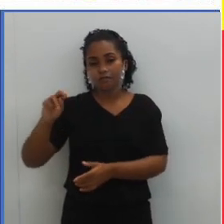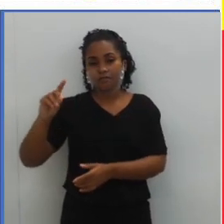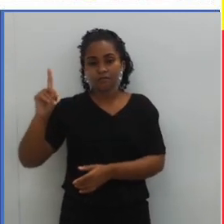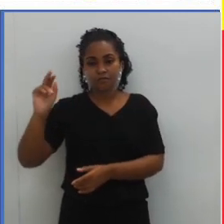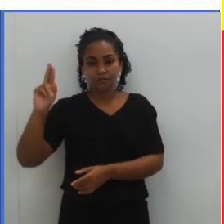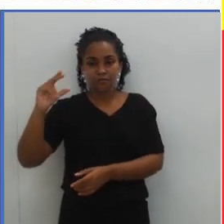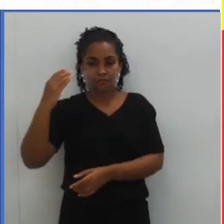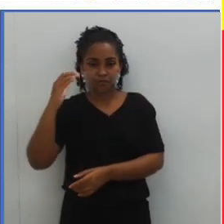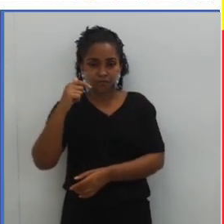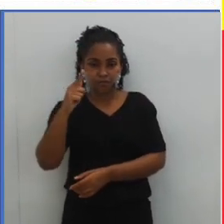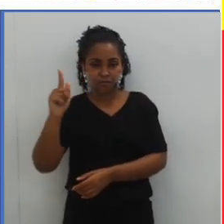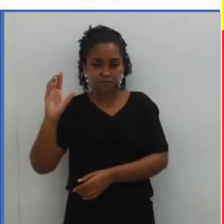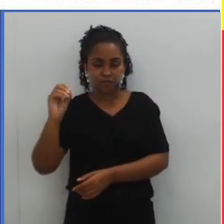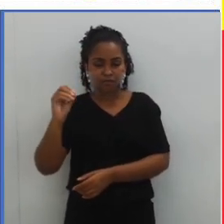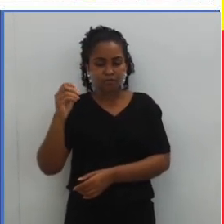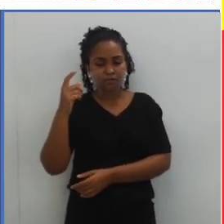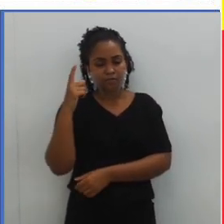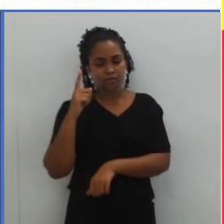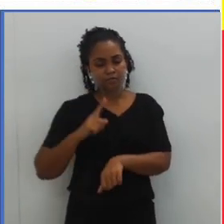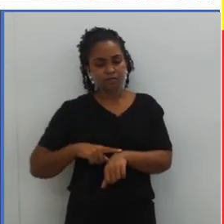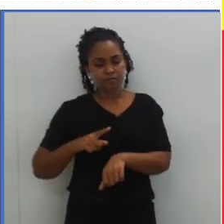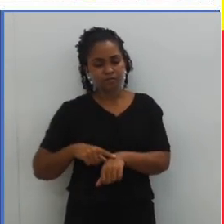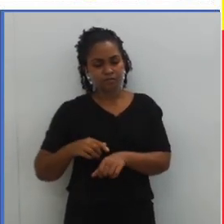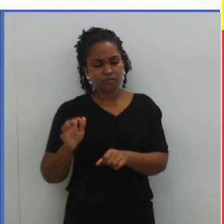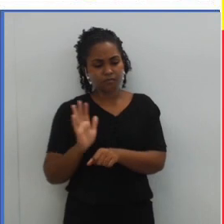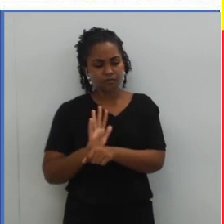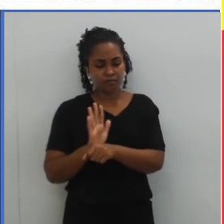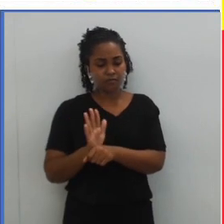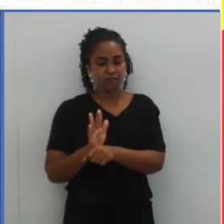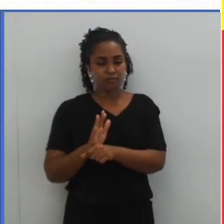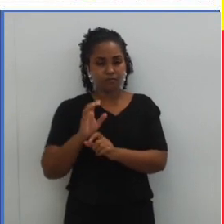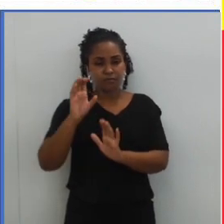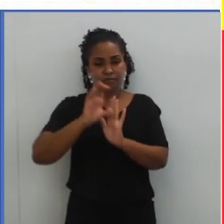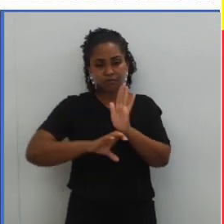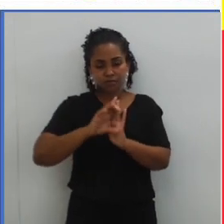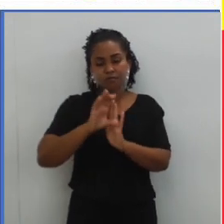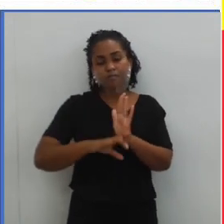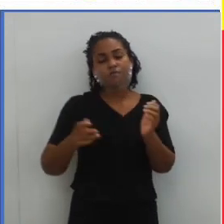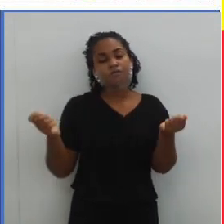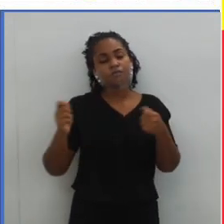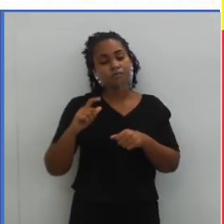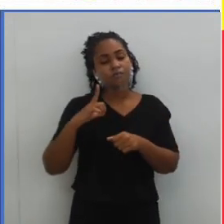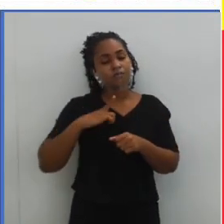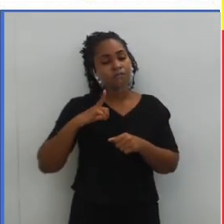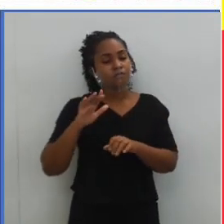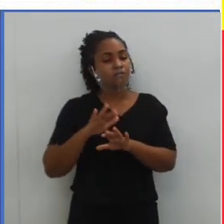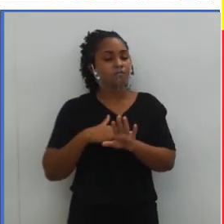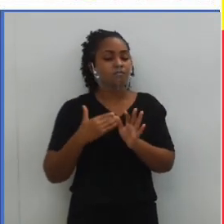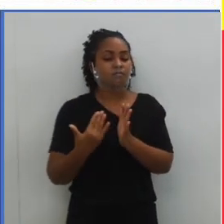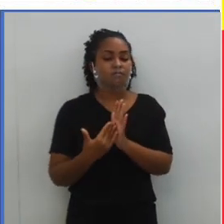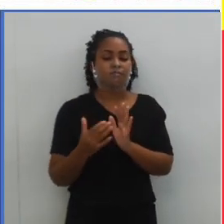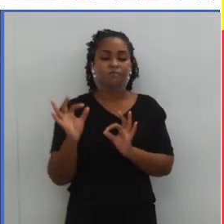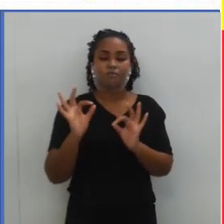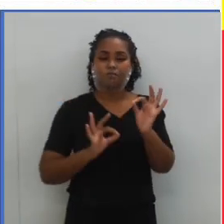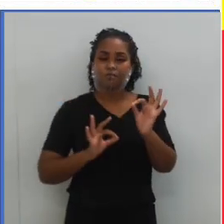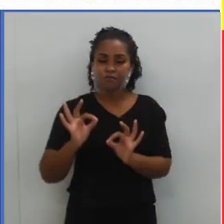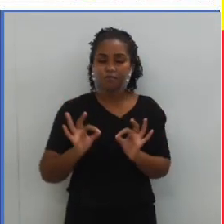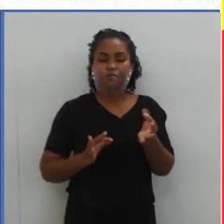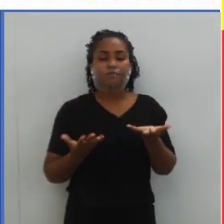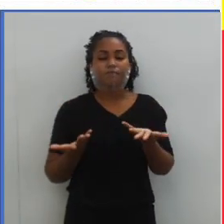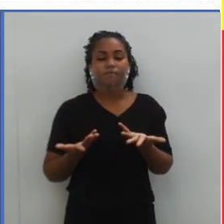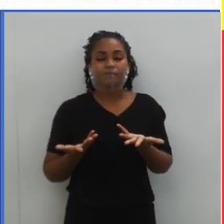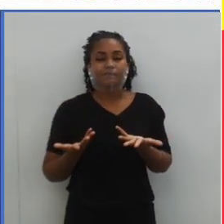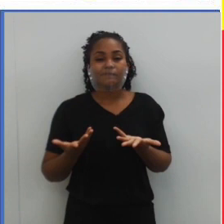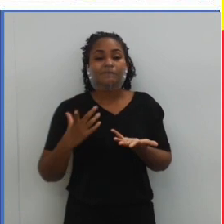logística do filme, né? Então, como cronograma, né? Então assim, ele vai organizar tudo, né? Como vai as